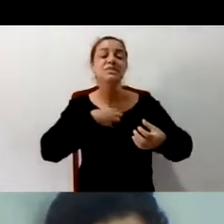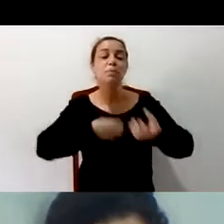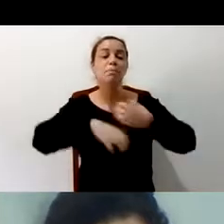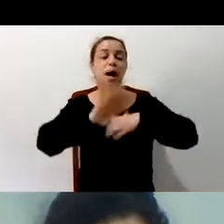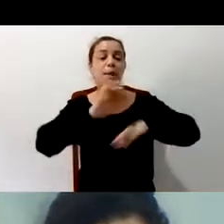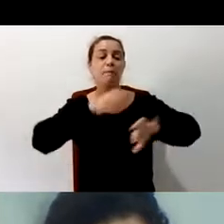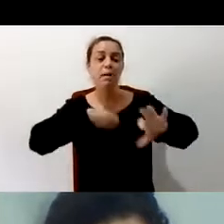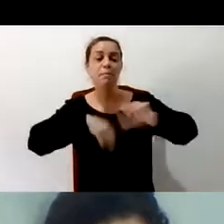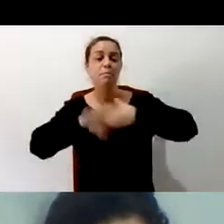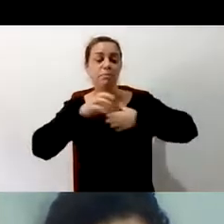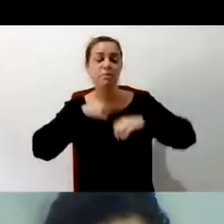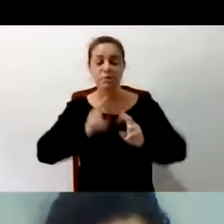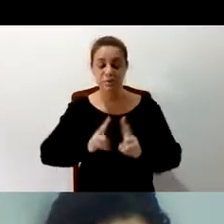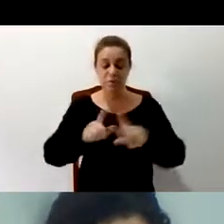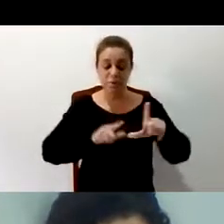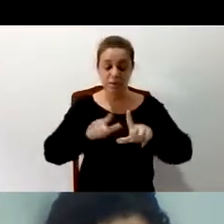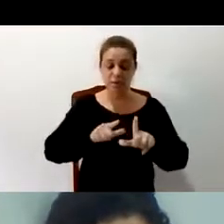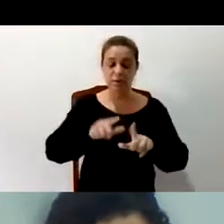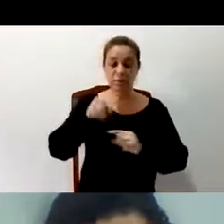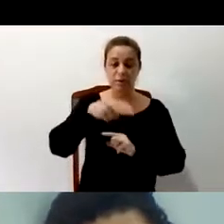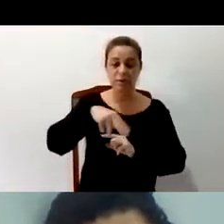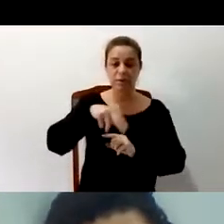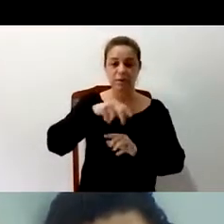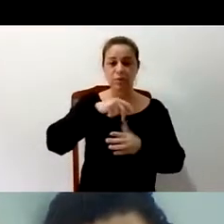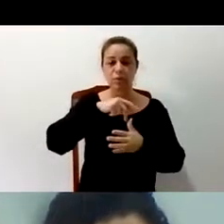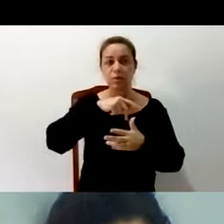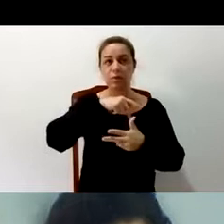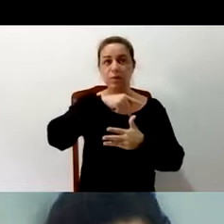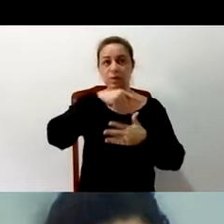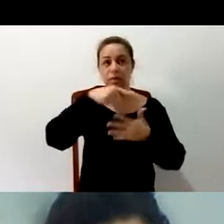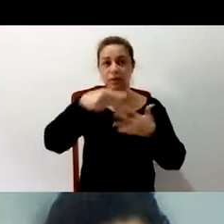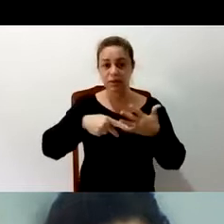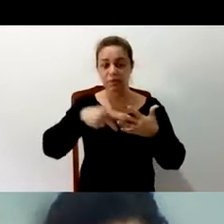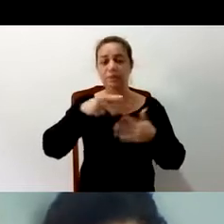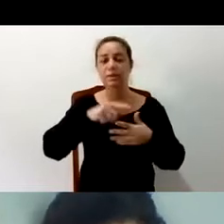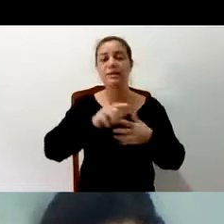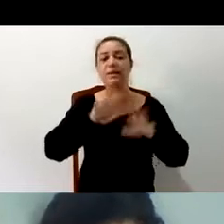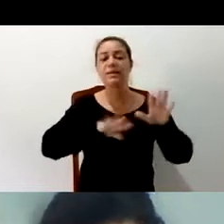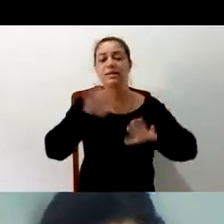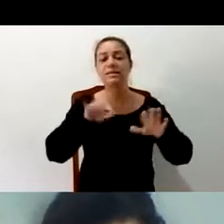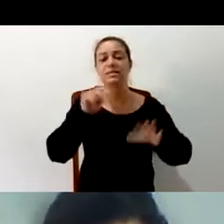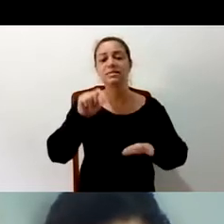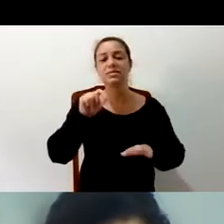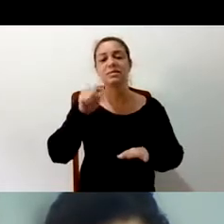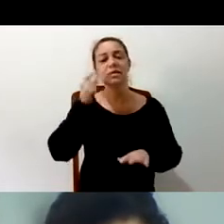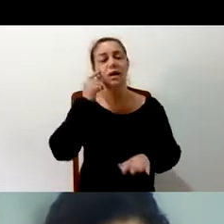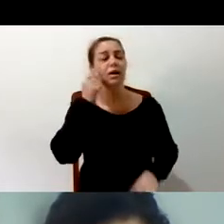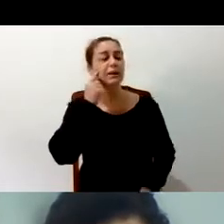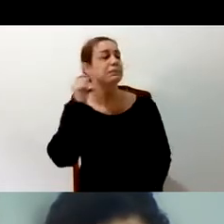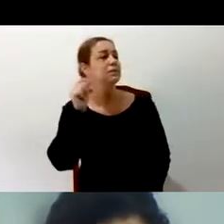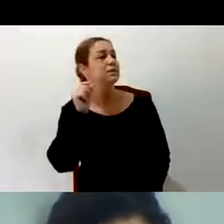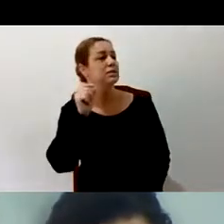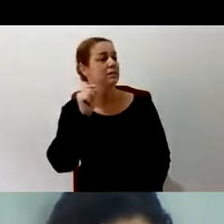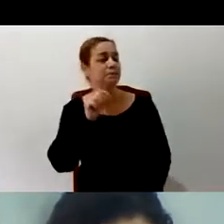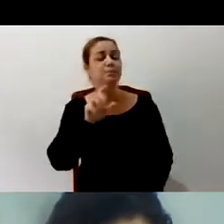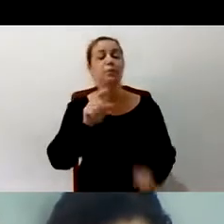sempre trabalhei no NAPNI, atuei no NAPNI, e às vezes uma coisinha que para a gente não faz diferença. Lá na biblioteca